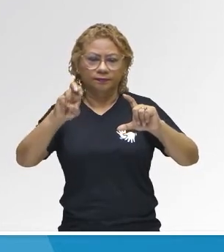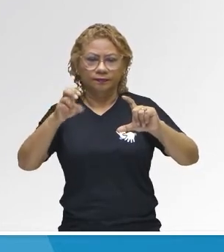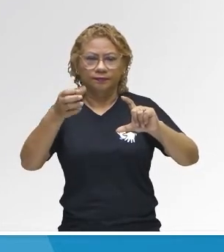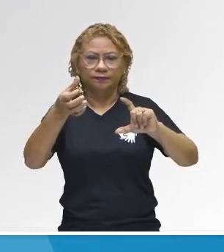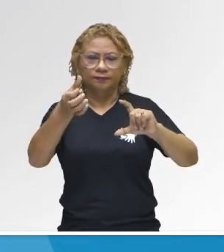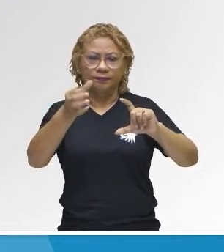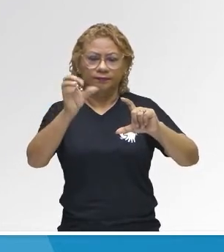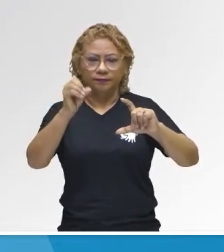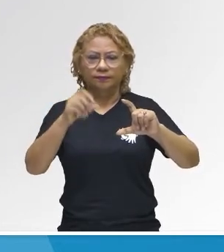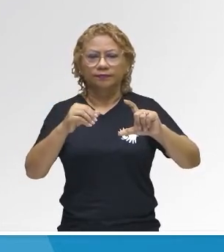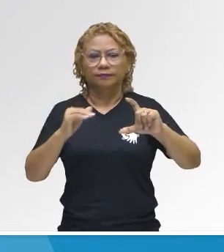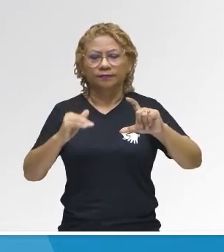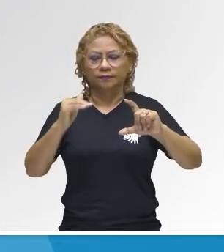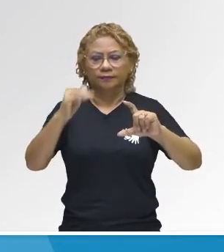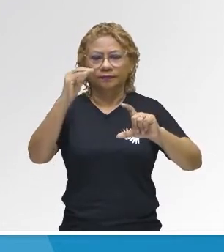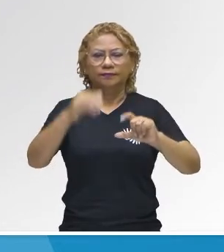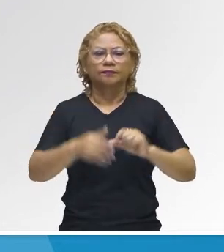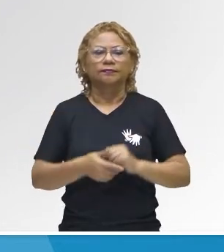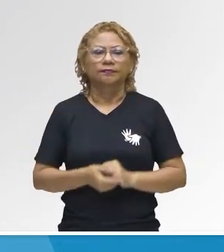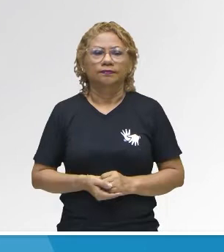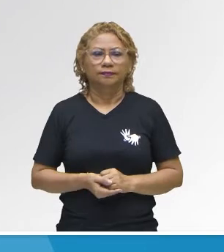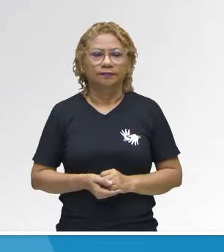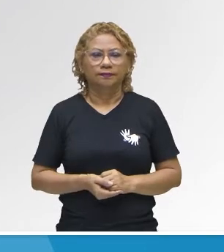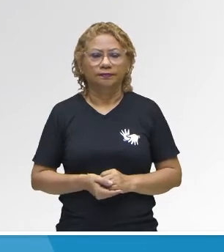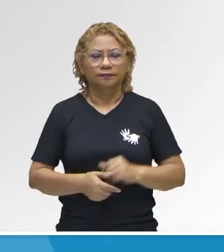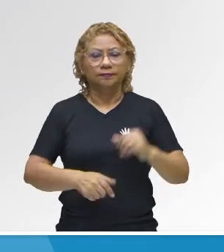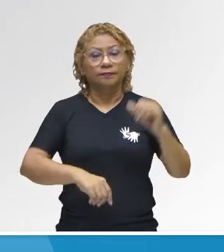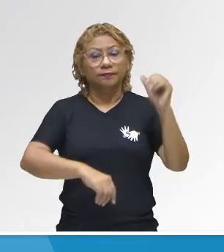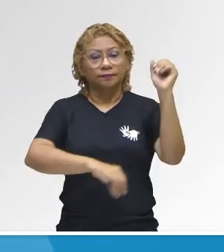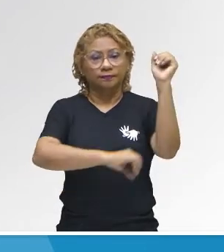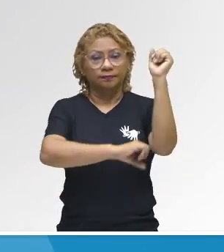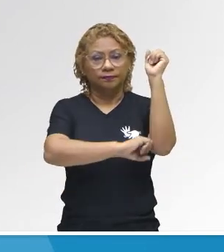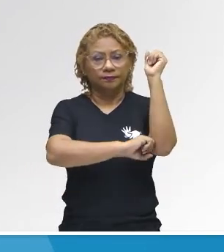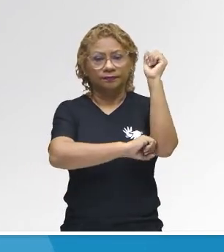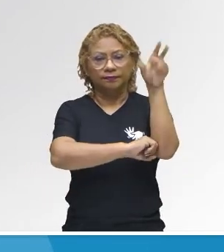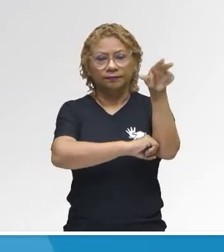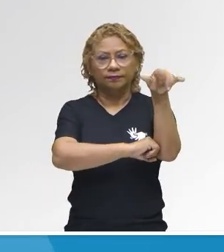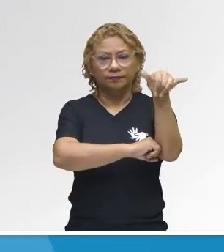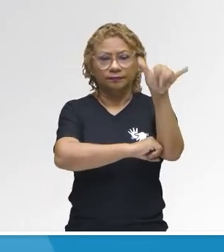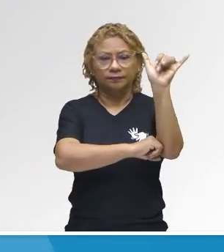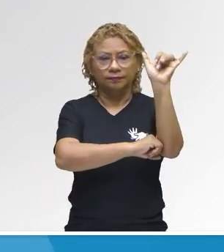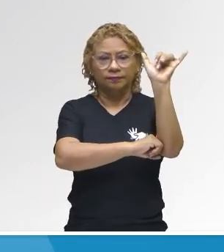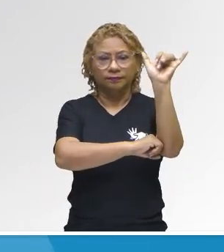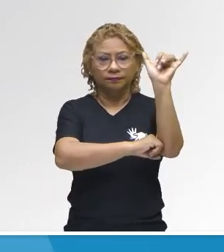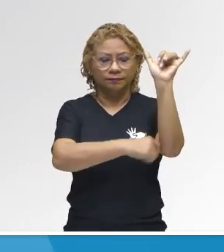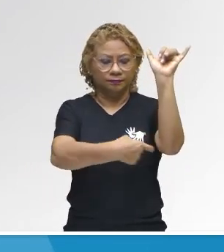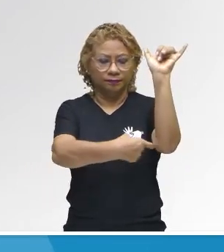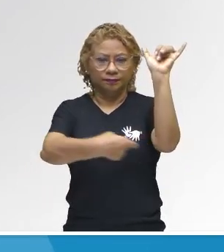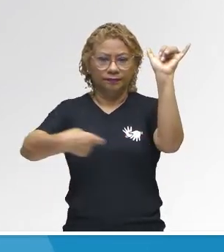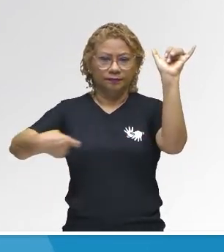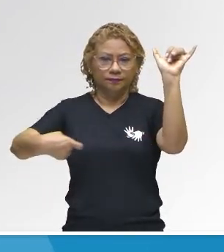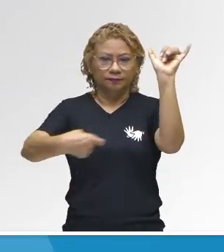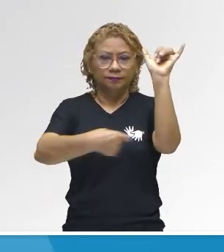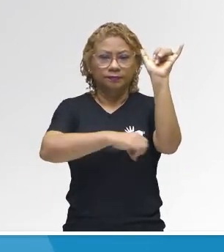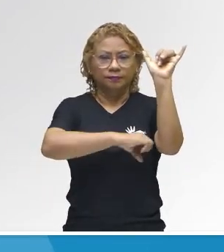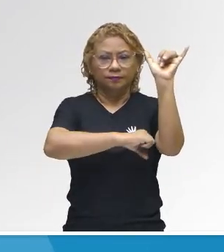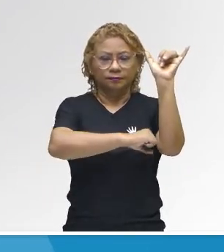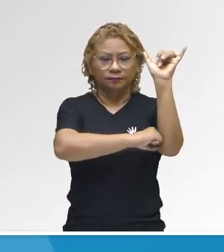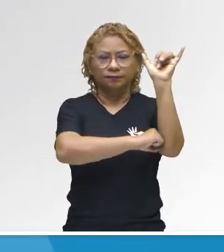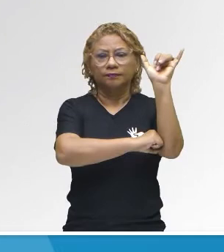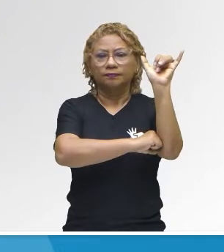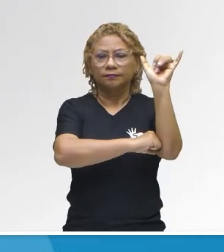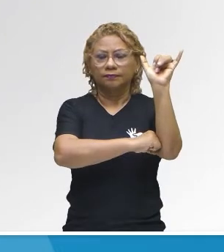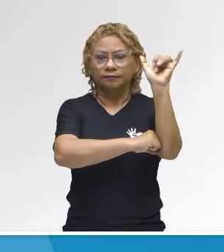aqui. Observe que à medida que o raio se desloca no sentido anti-horário, nos pontos π sobre 2